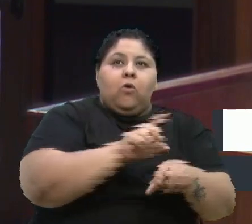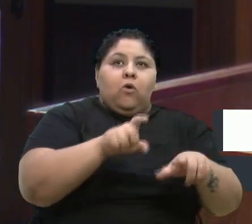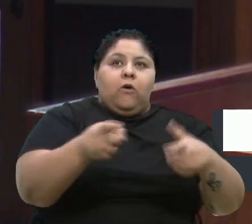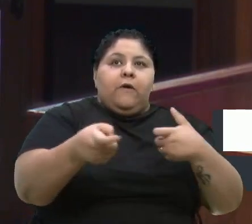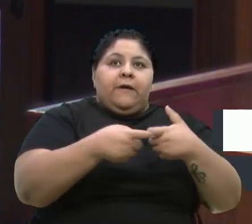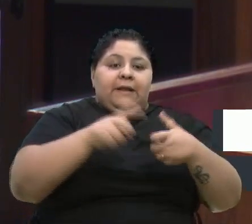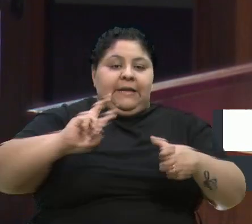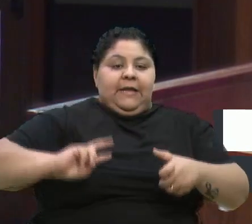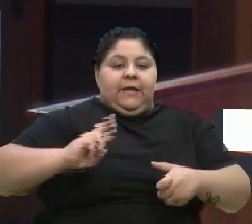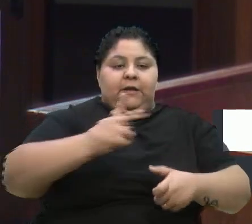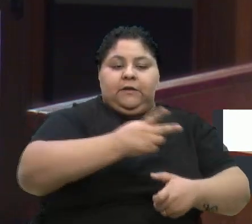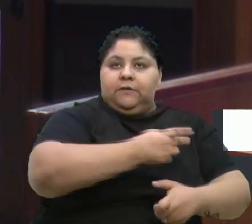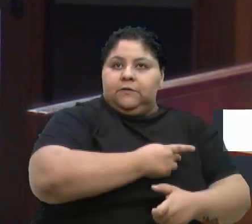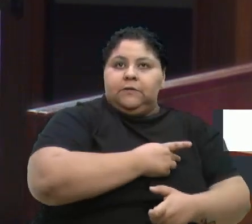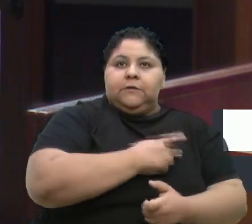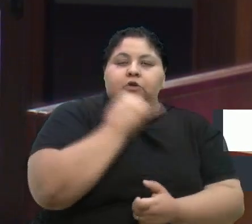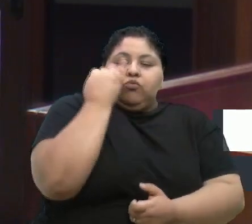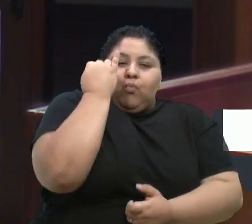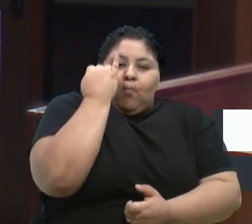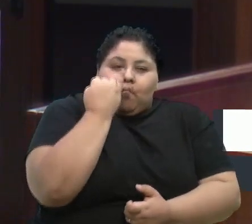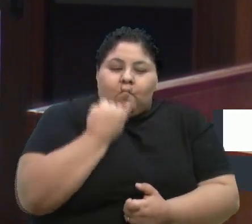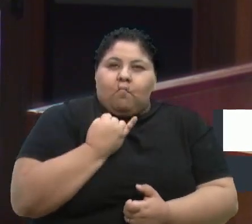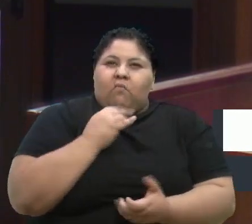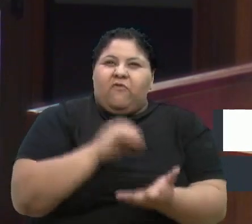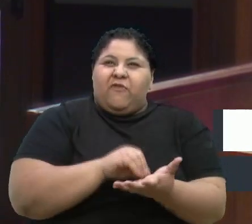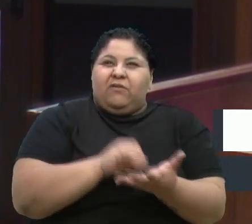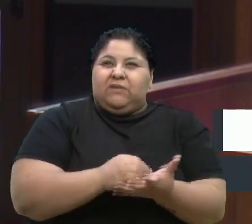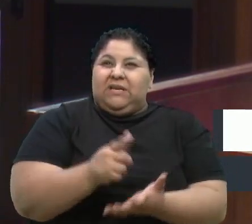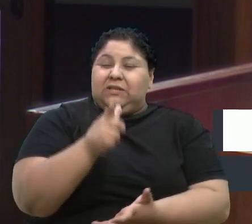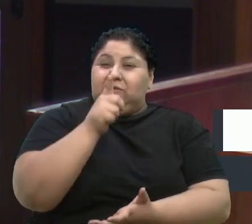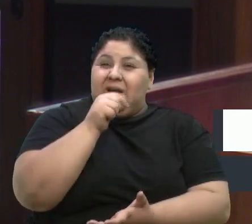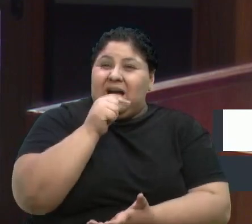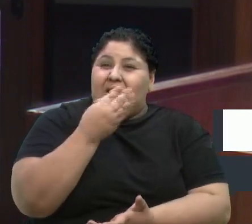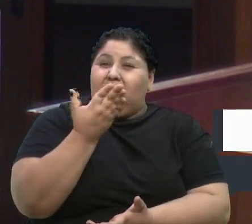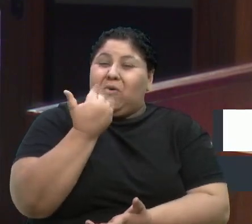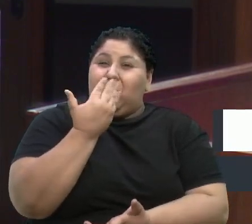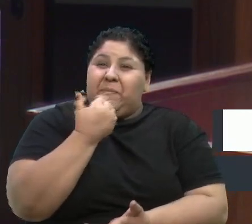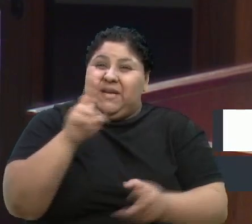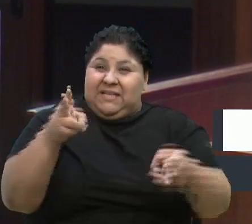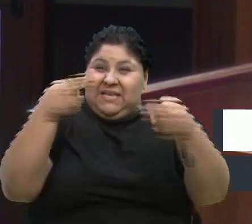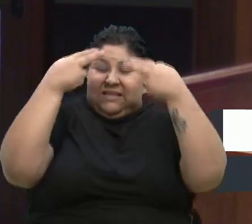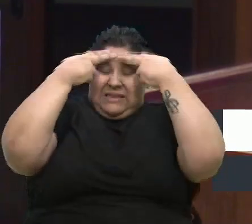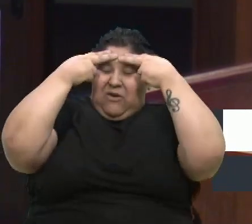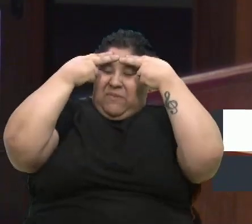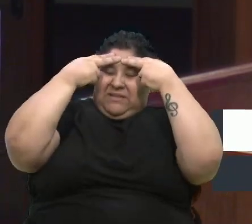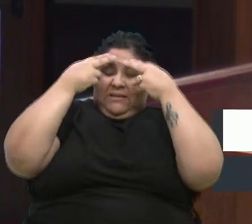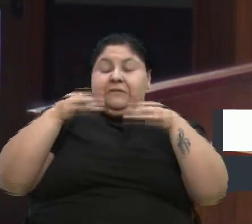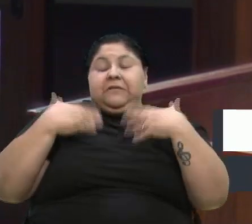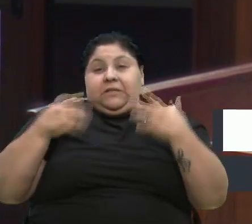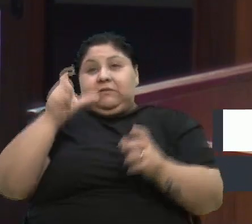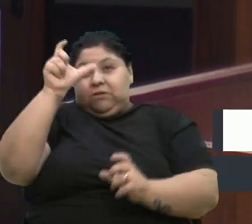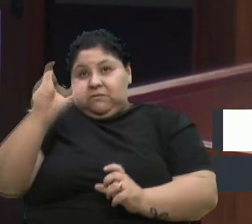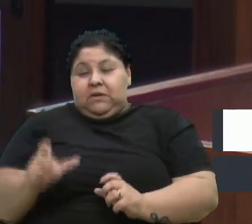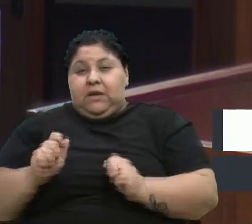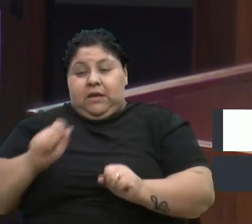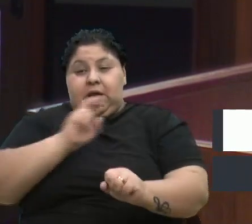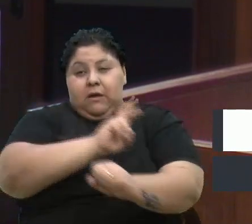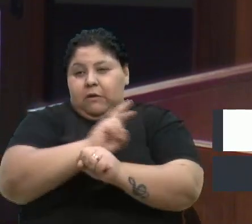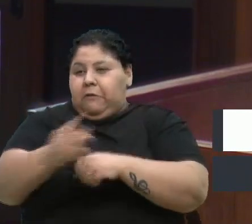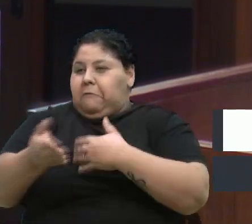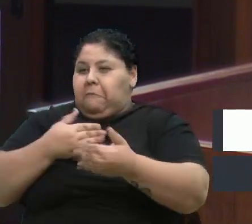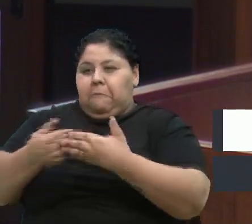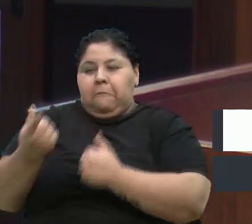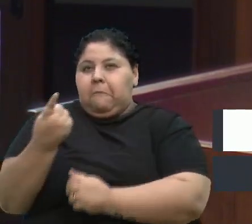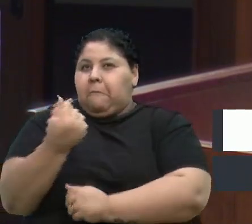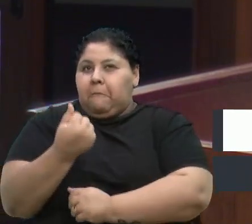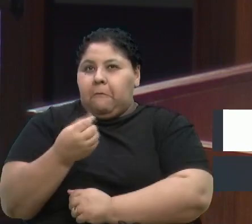alta, anoréxicos, desidratados, traumatizados. Então, se alguém quiser ajudar com qualquer valor, ou